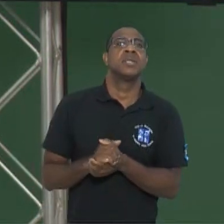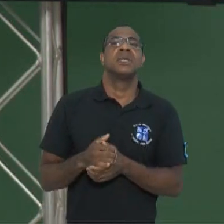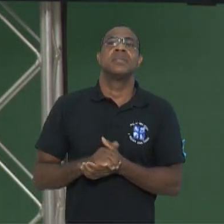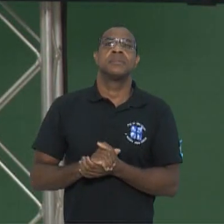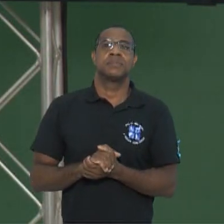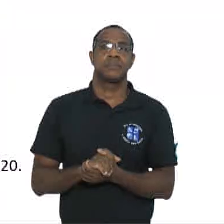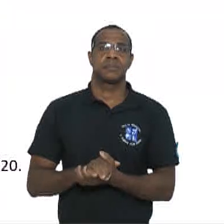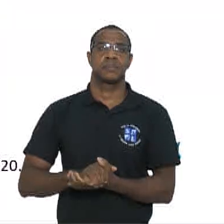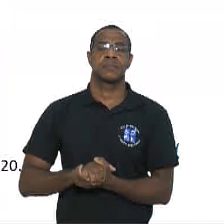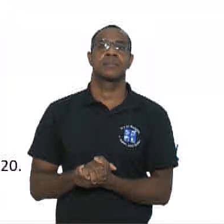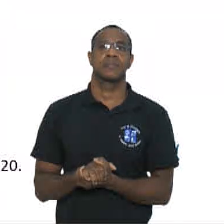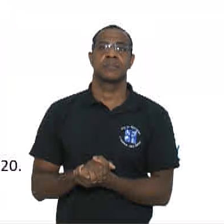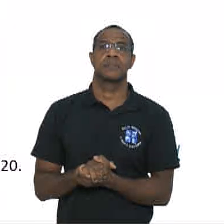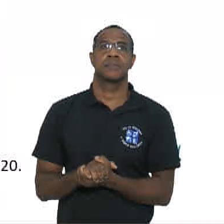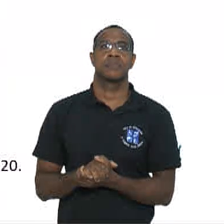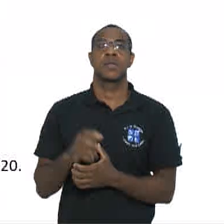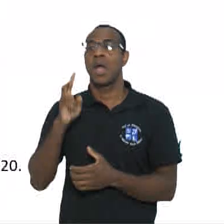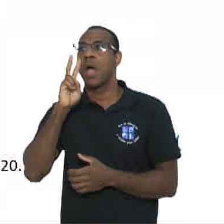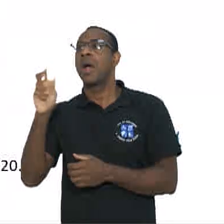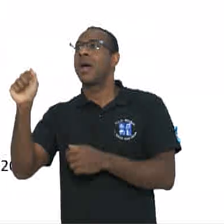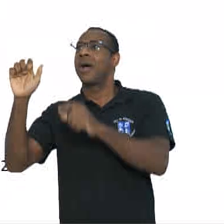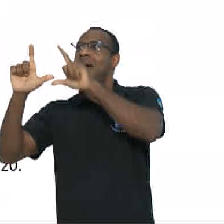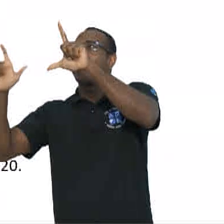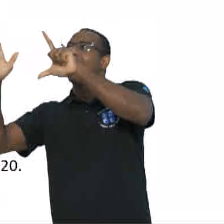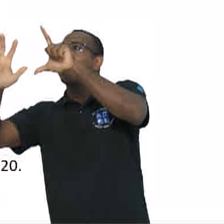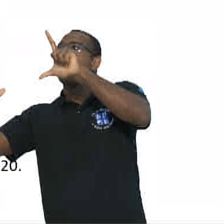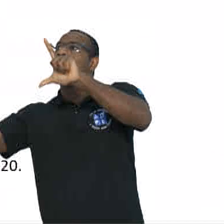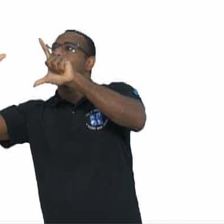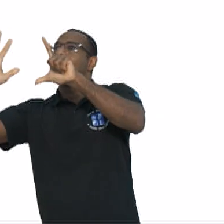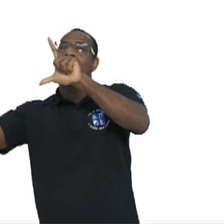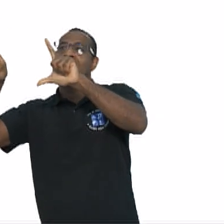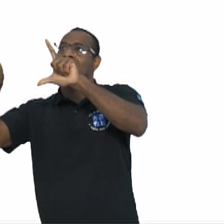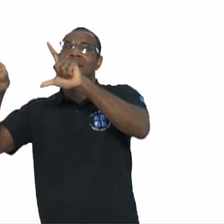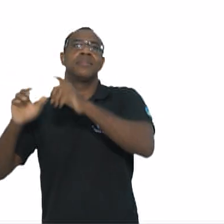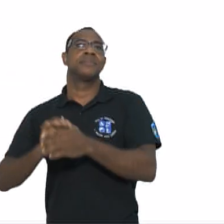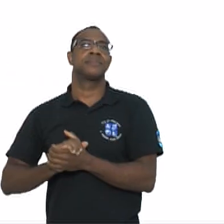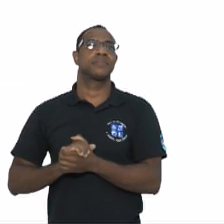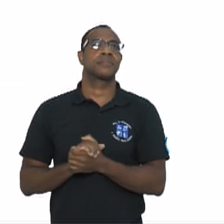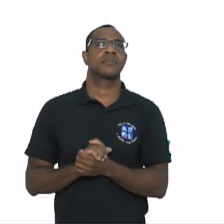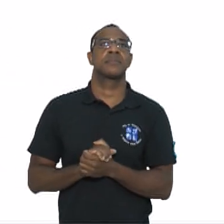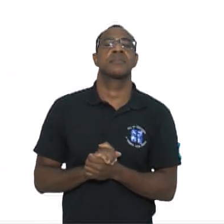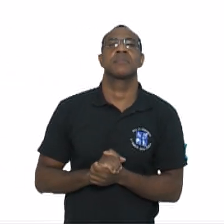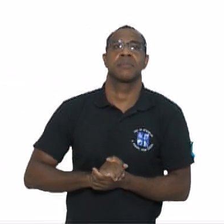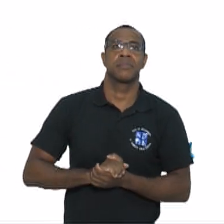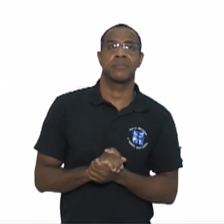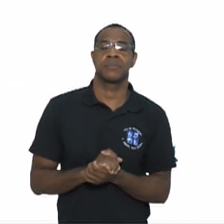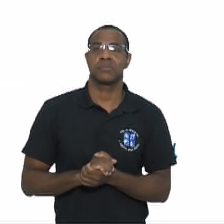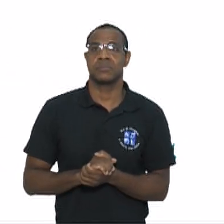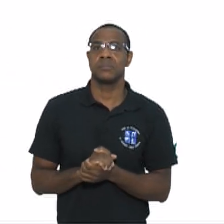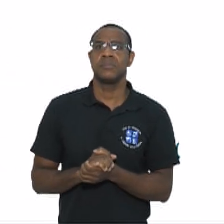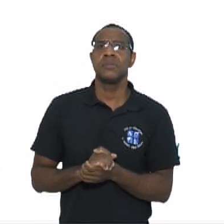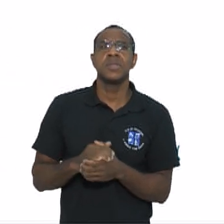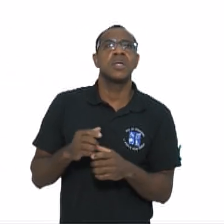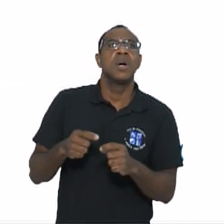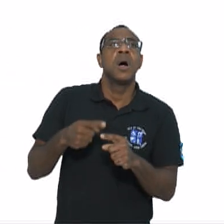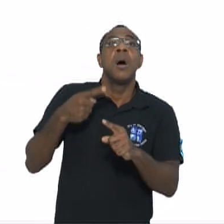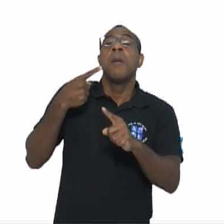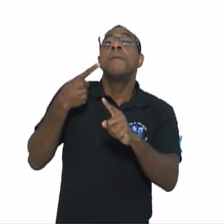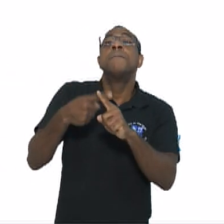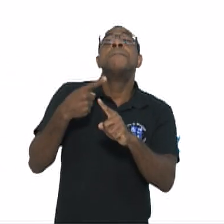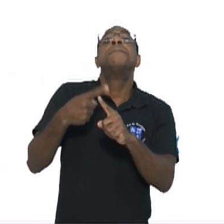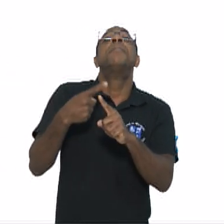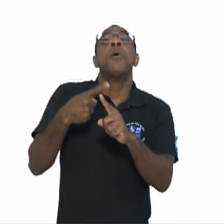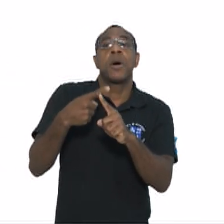1350, Departamento de Antiguidades de Suli. É do Egito essa aqui. Com vocês, por que os egípcios colocavam o Livro dos Mortos